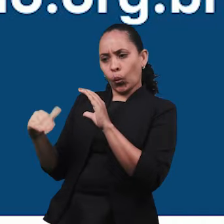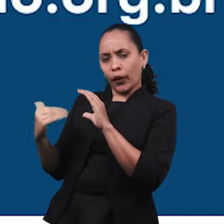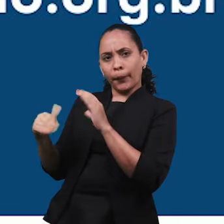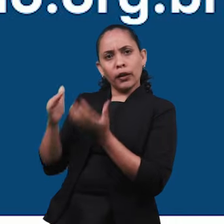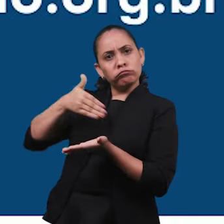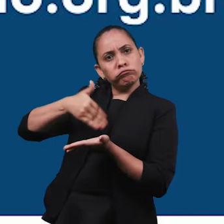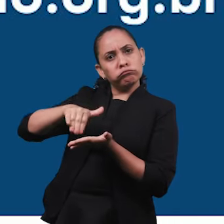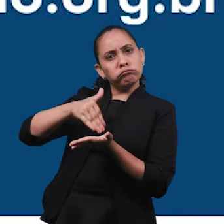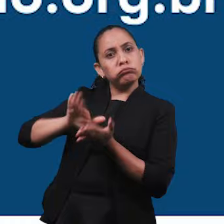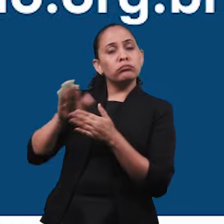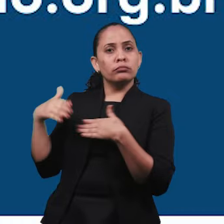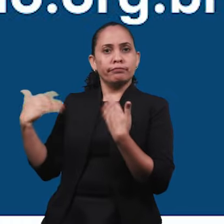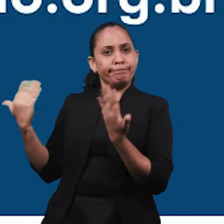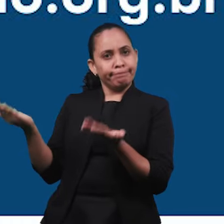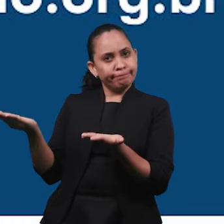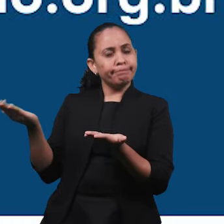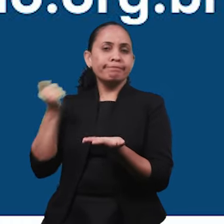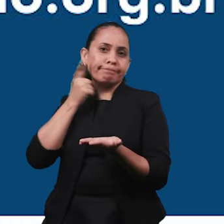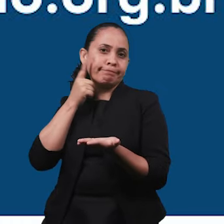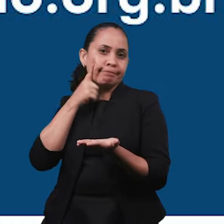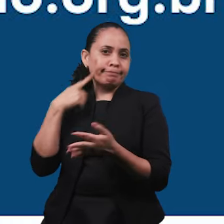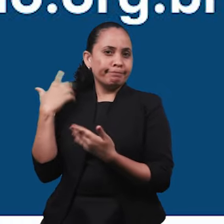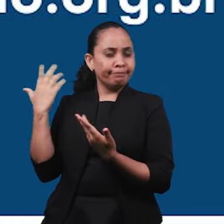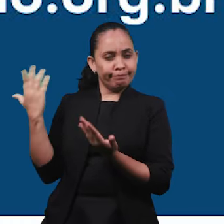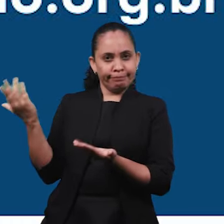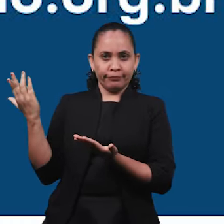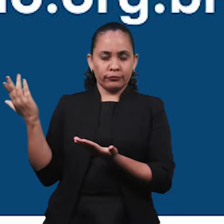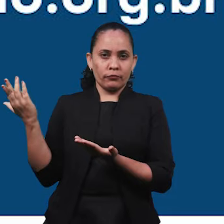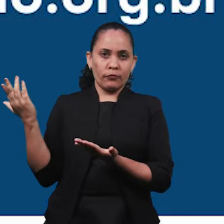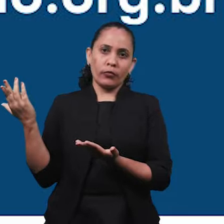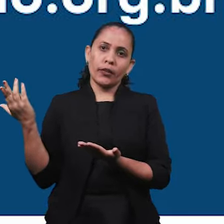da secretaria, que já está aí na tela,